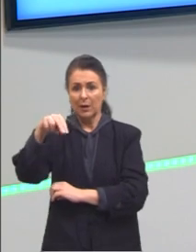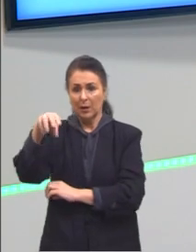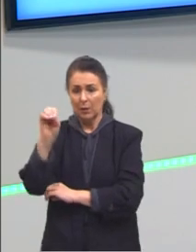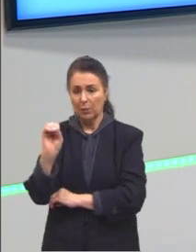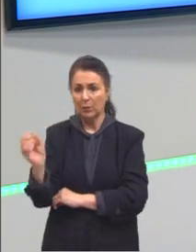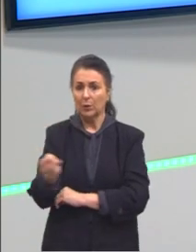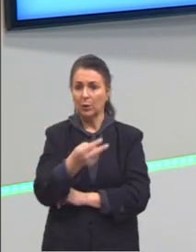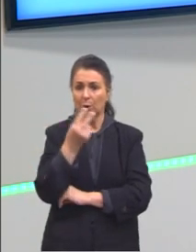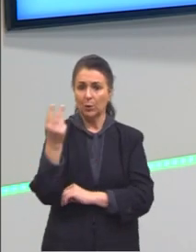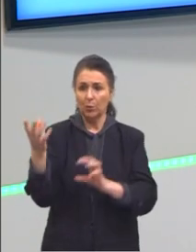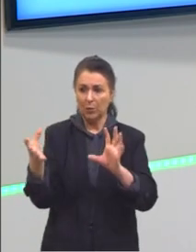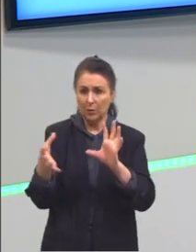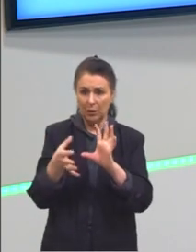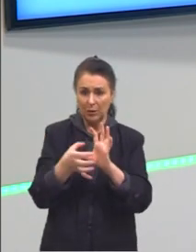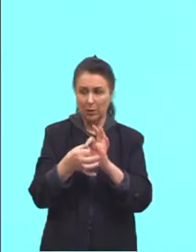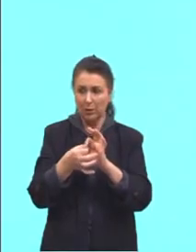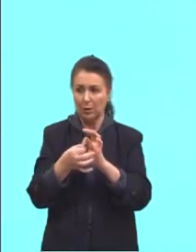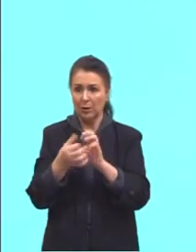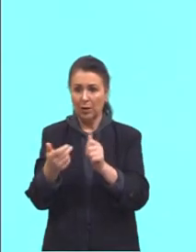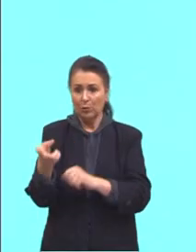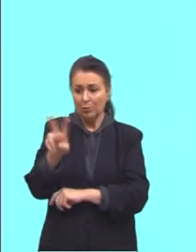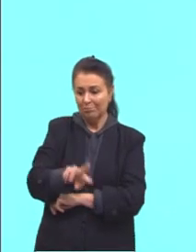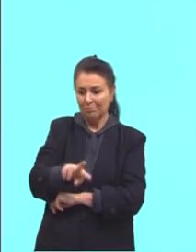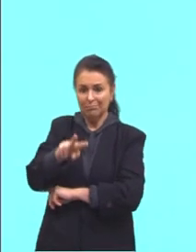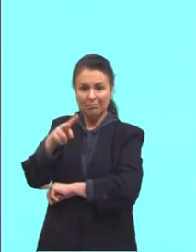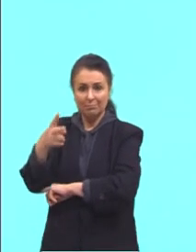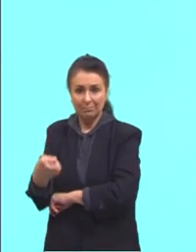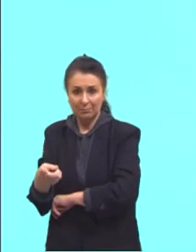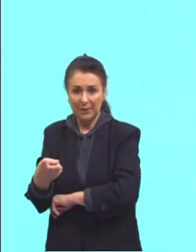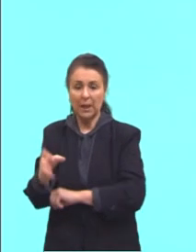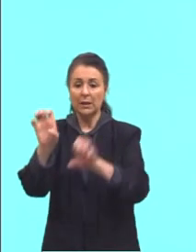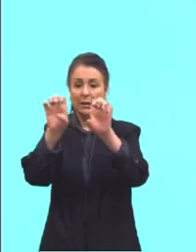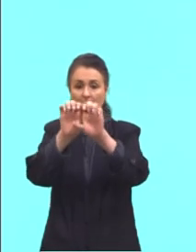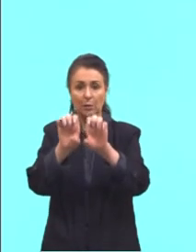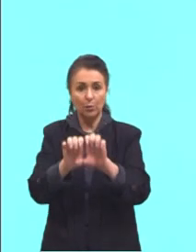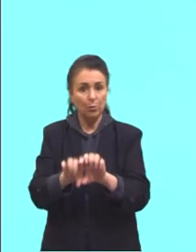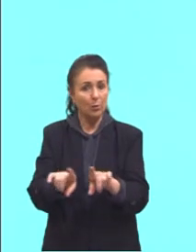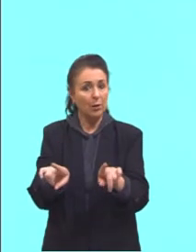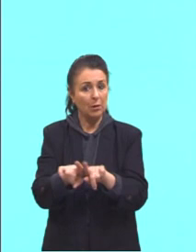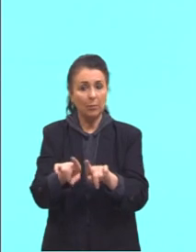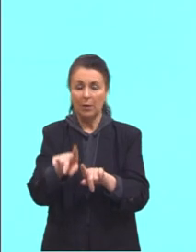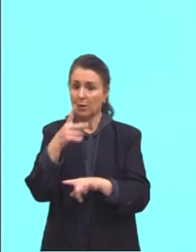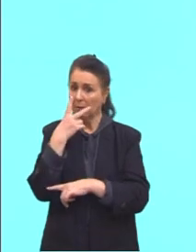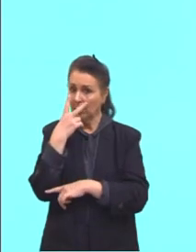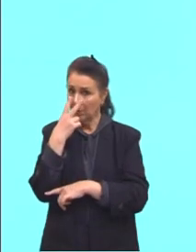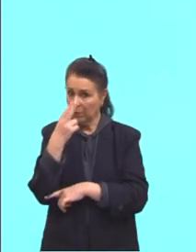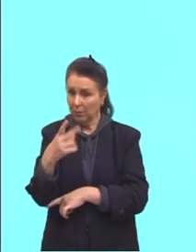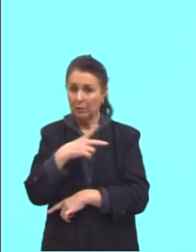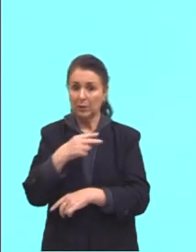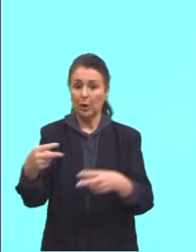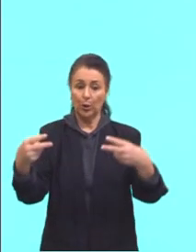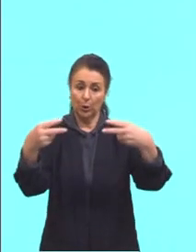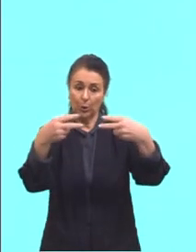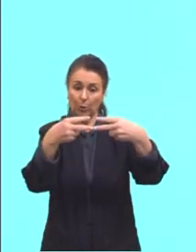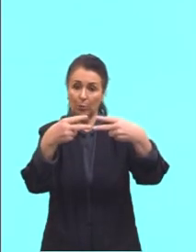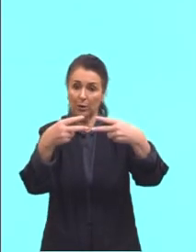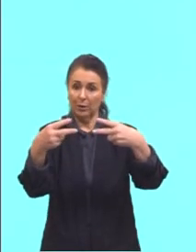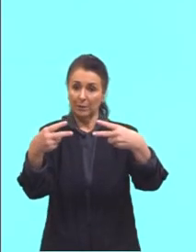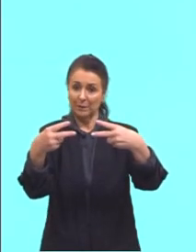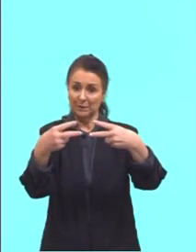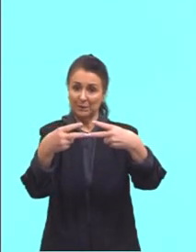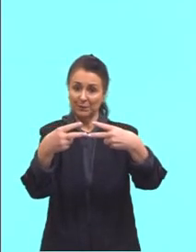duplas ligações alternadas e nesse nessa estrutura funciona da mesma forma tá eu vou ter dupla ligação aqui